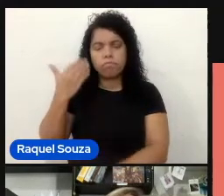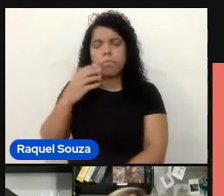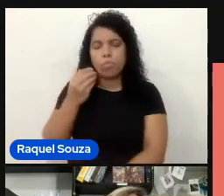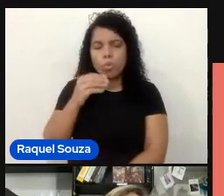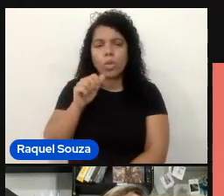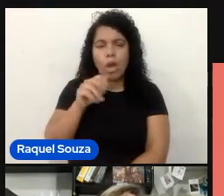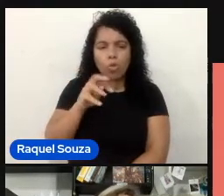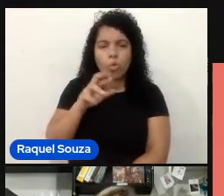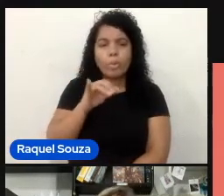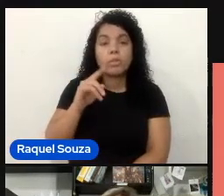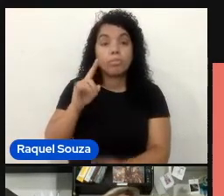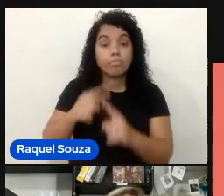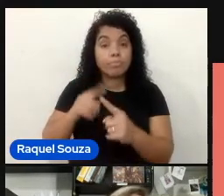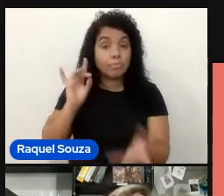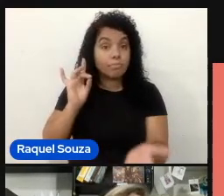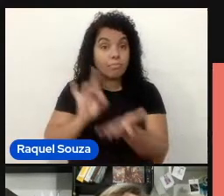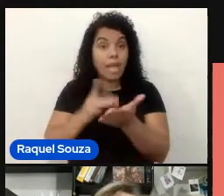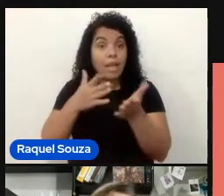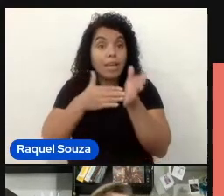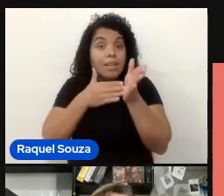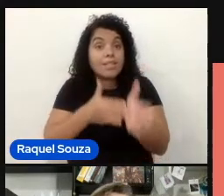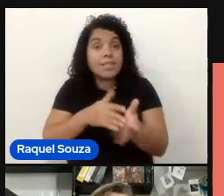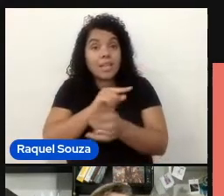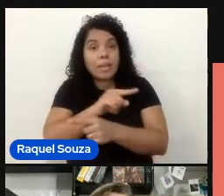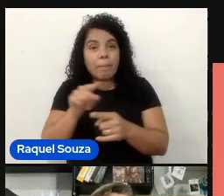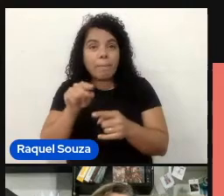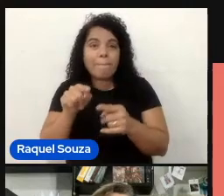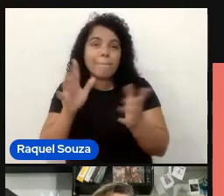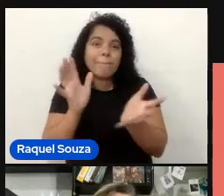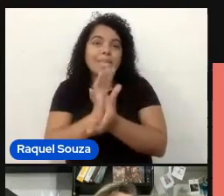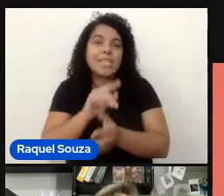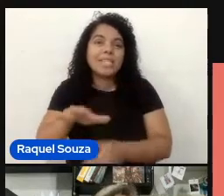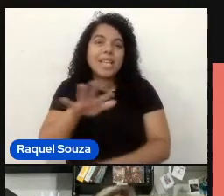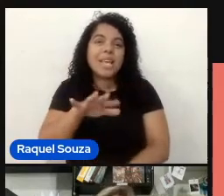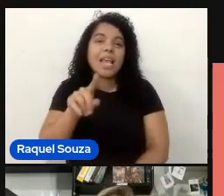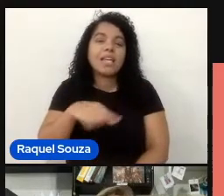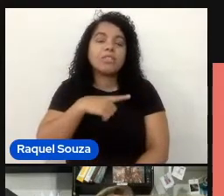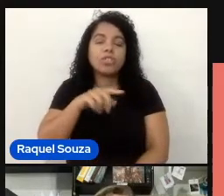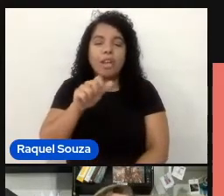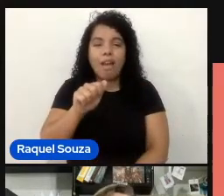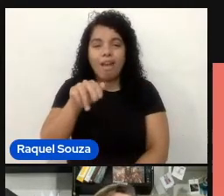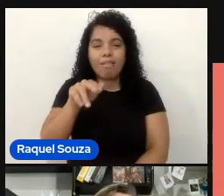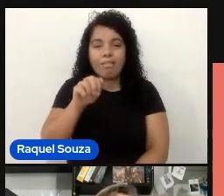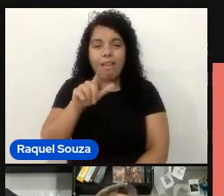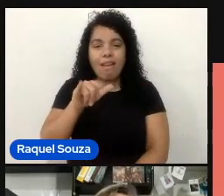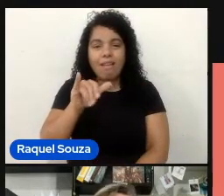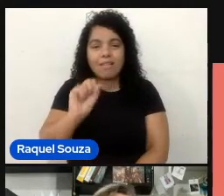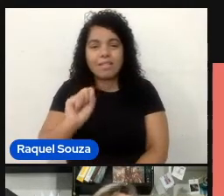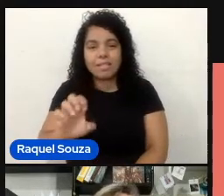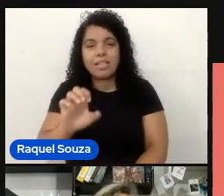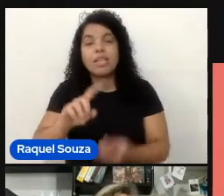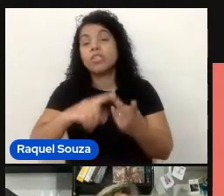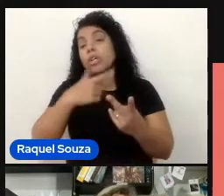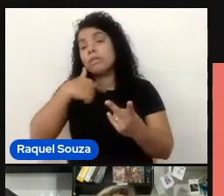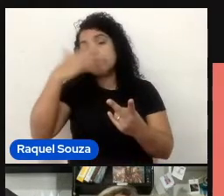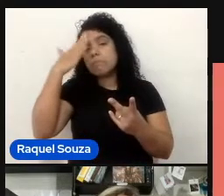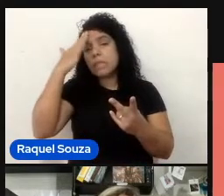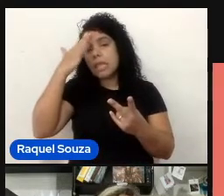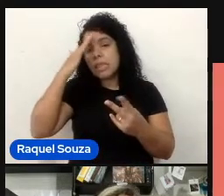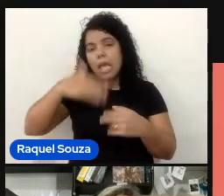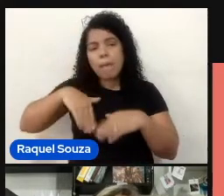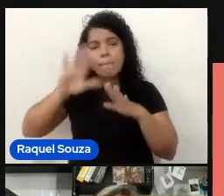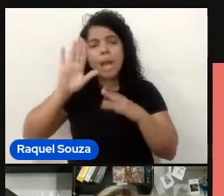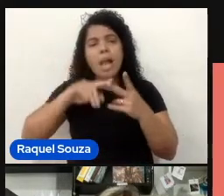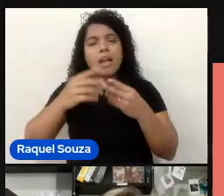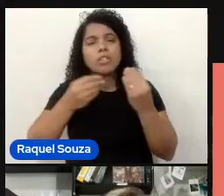eu realmente quis seguir mais para esse lado de análise, de entender mais toda a regra